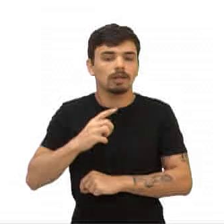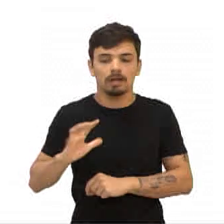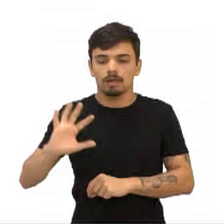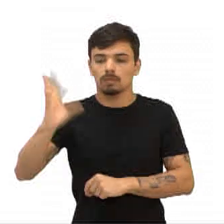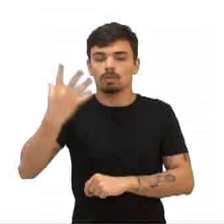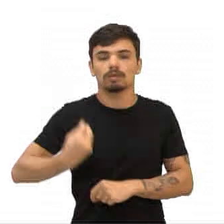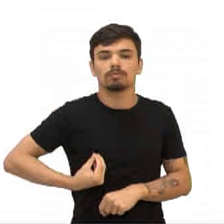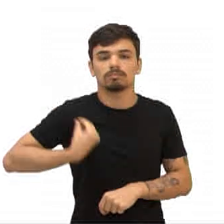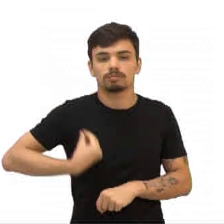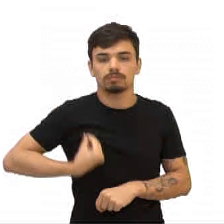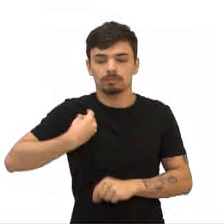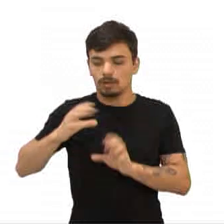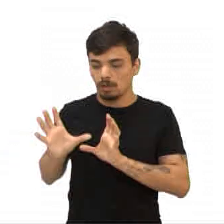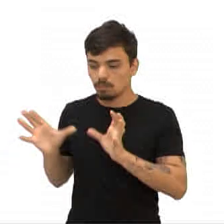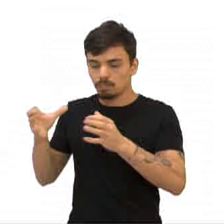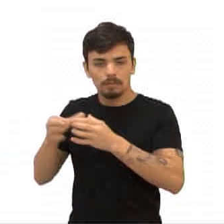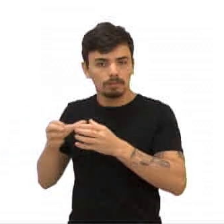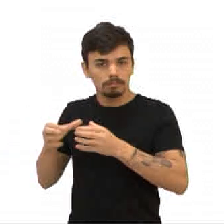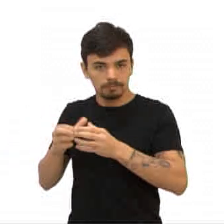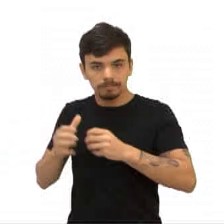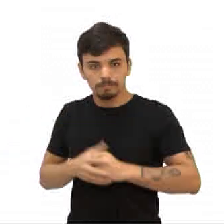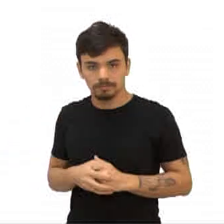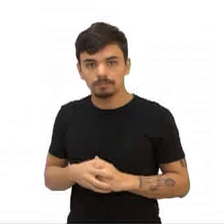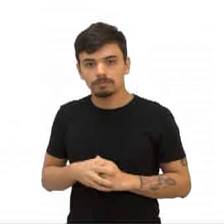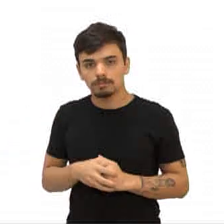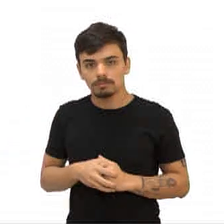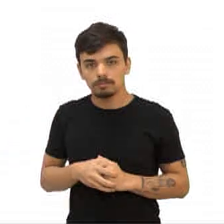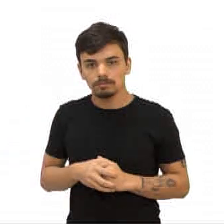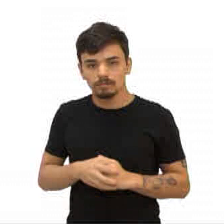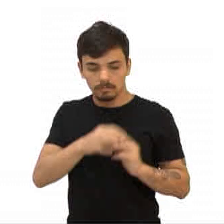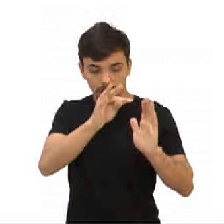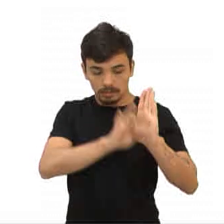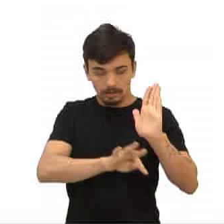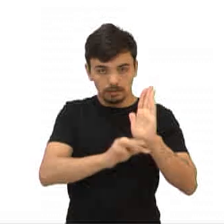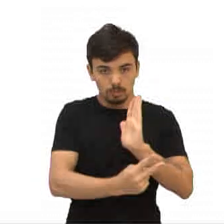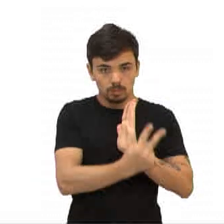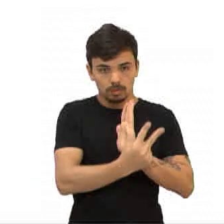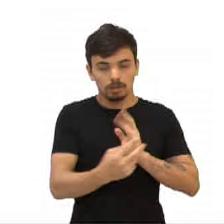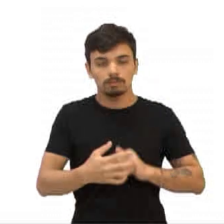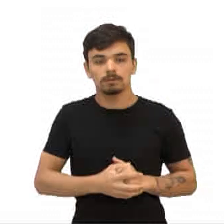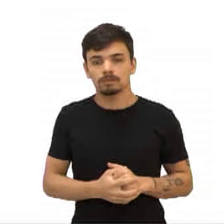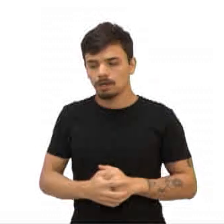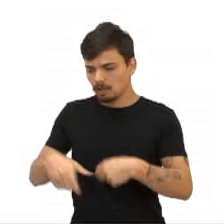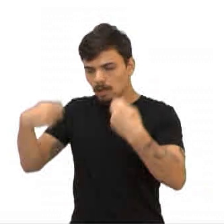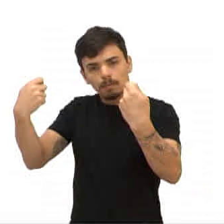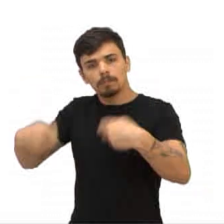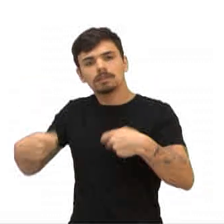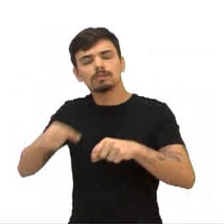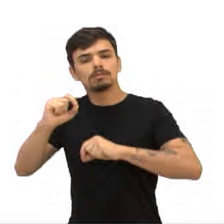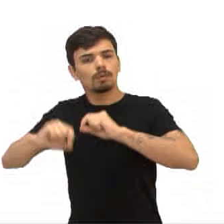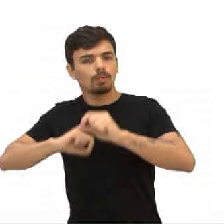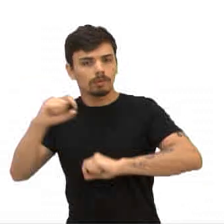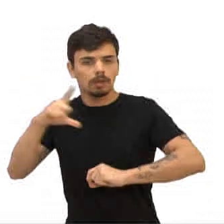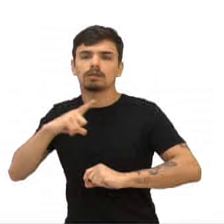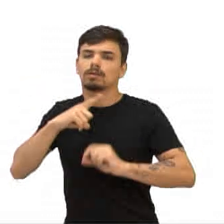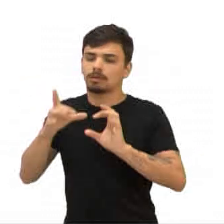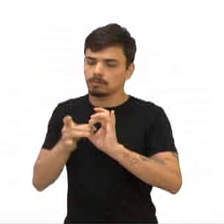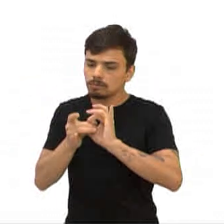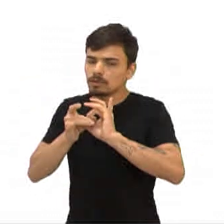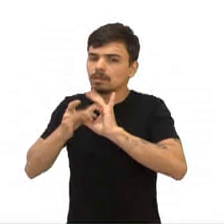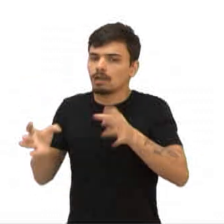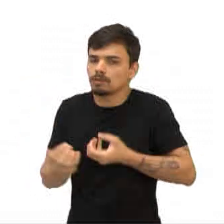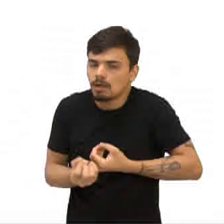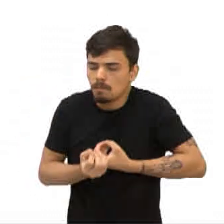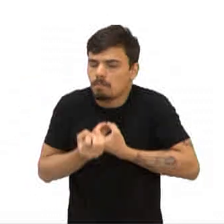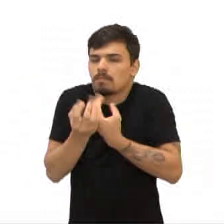na vida de toda a coletividade. Texto 2. É necessário que haja liberdade de